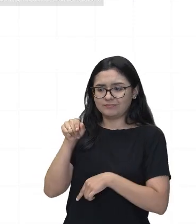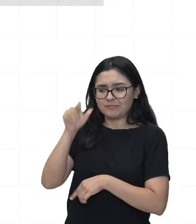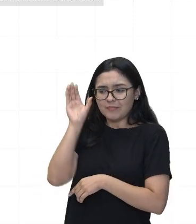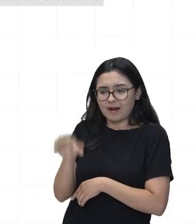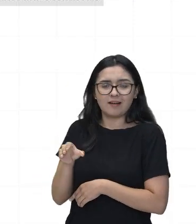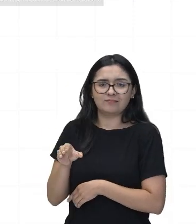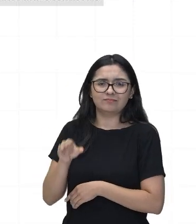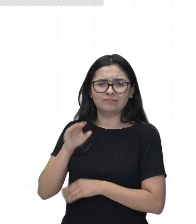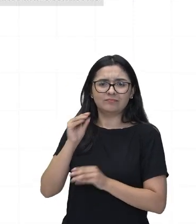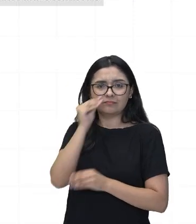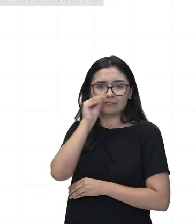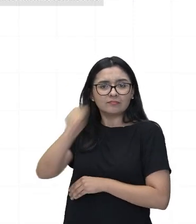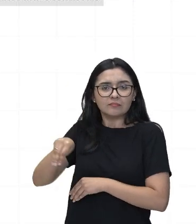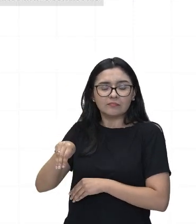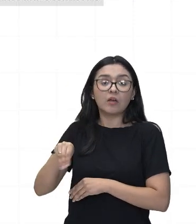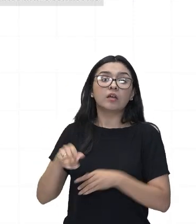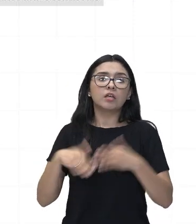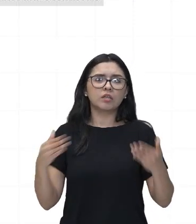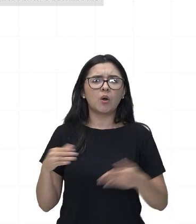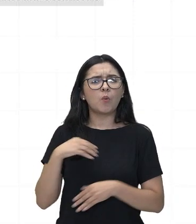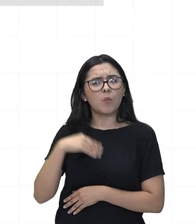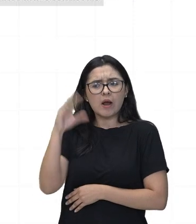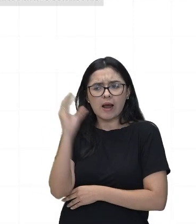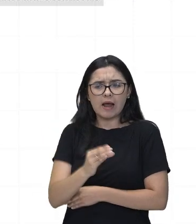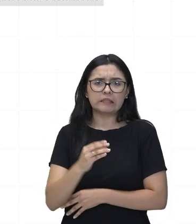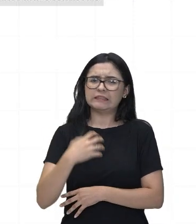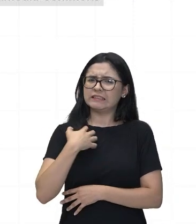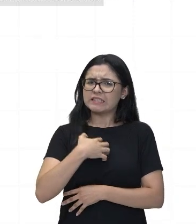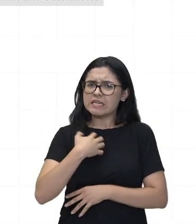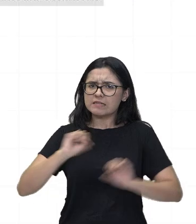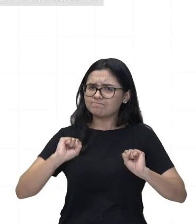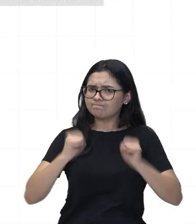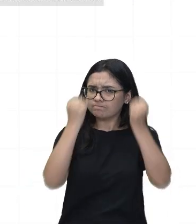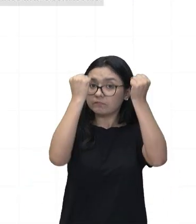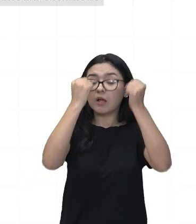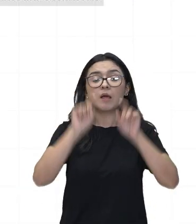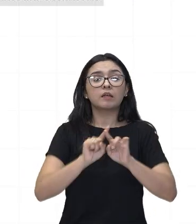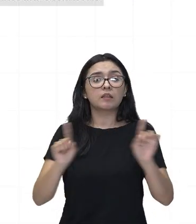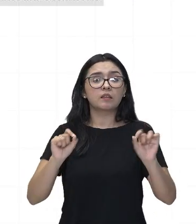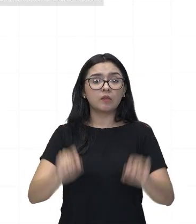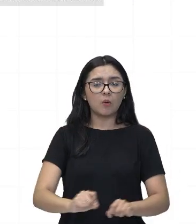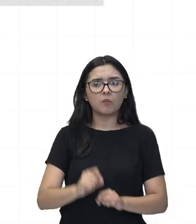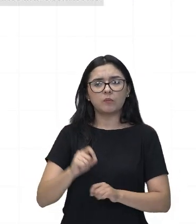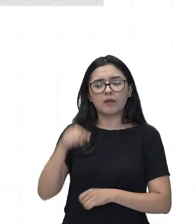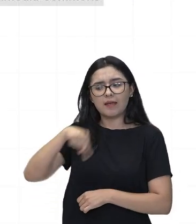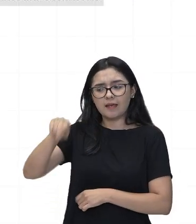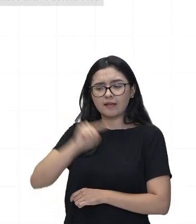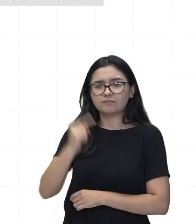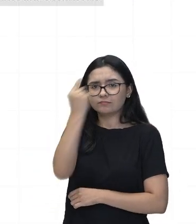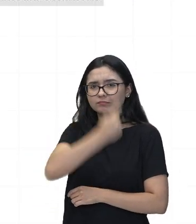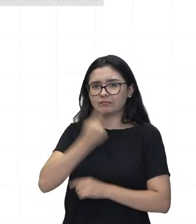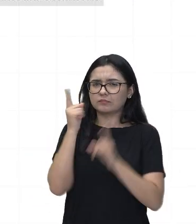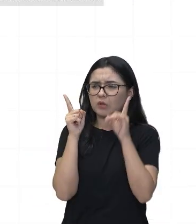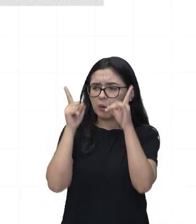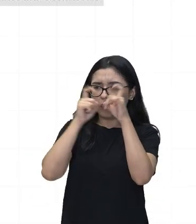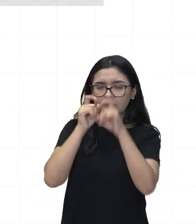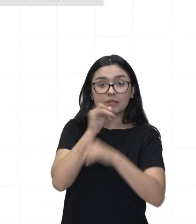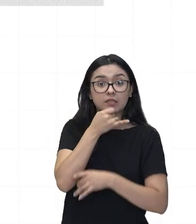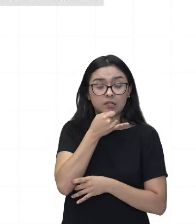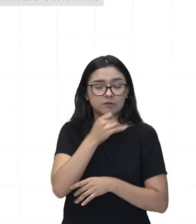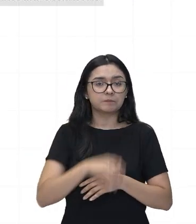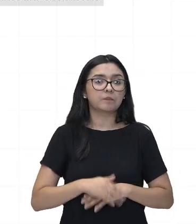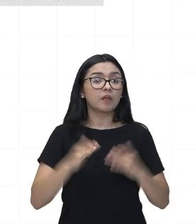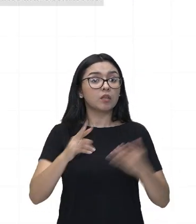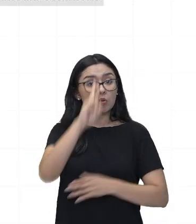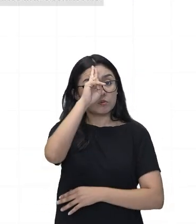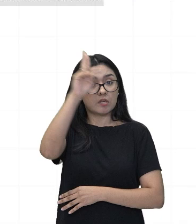para os seus dons. Caim ficou extremamente irritado com isso, e o seu semblante tornou-se abatido. O